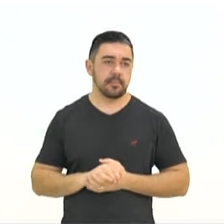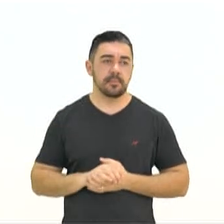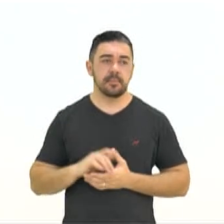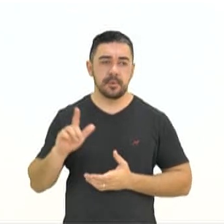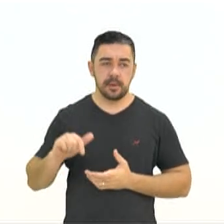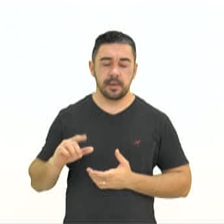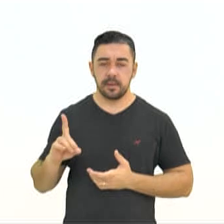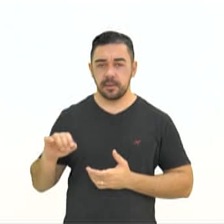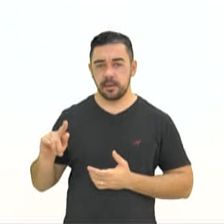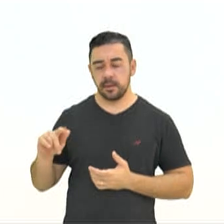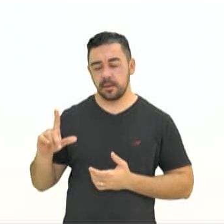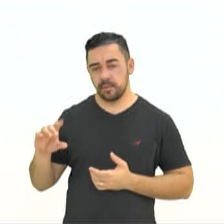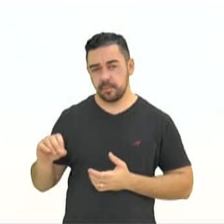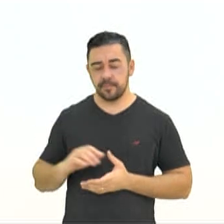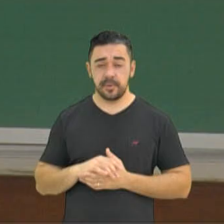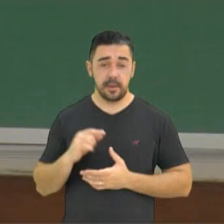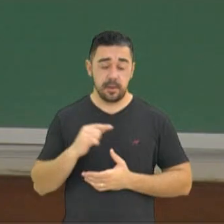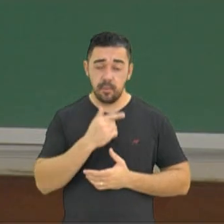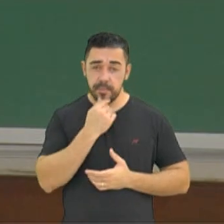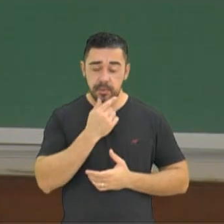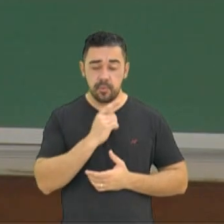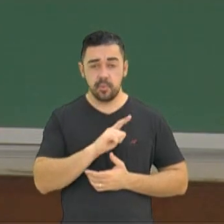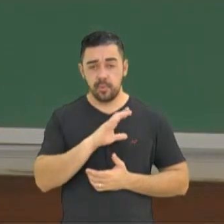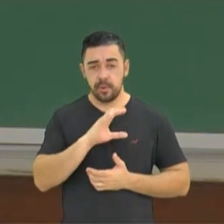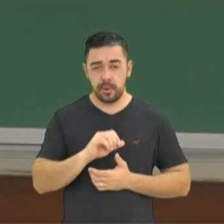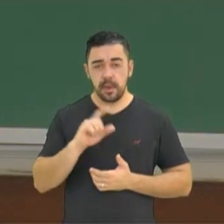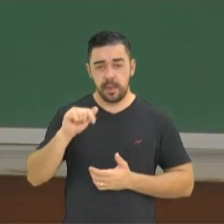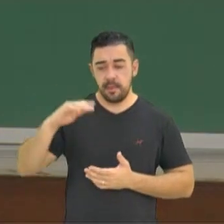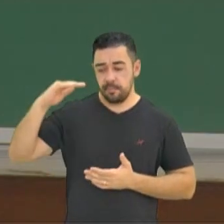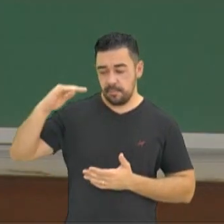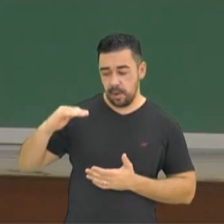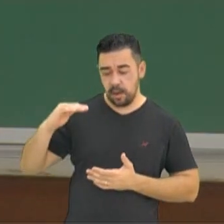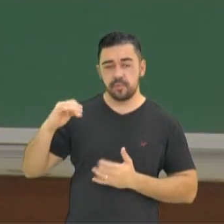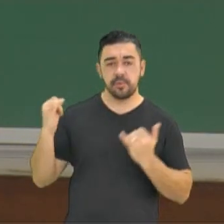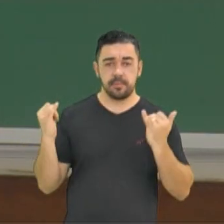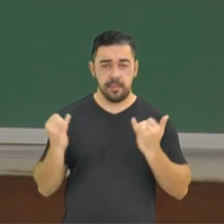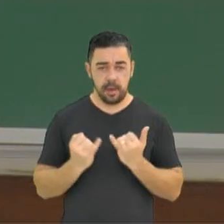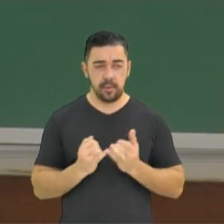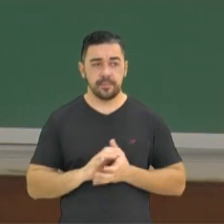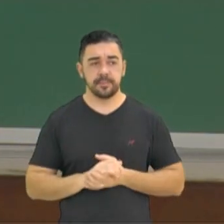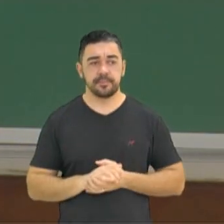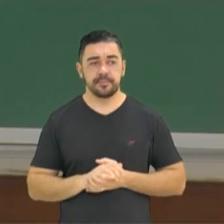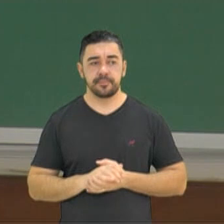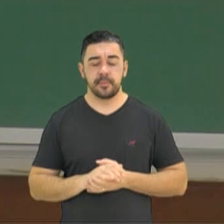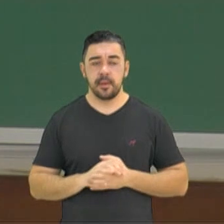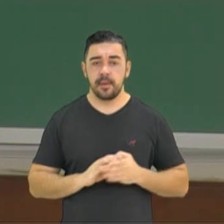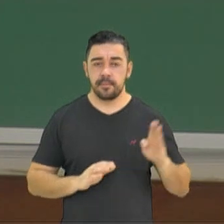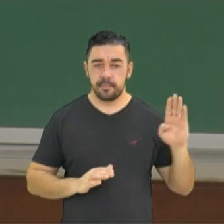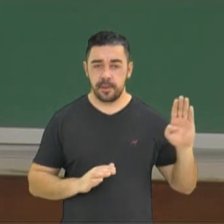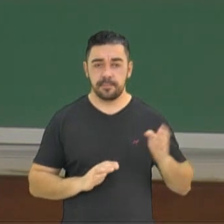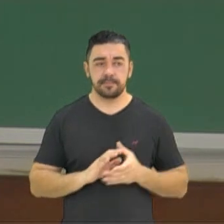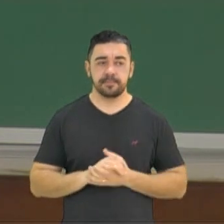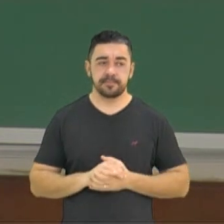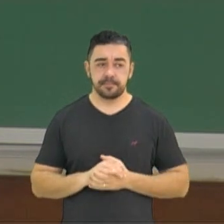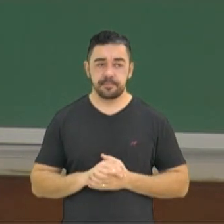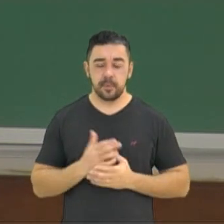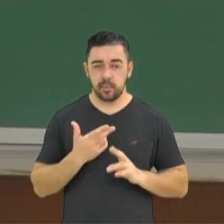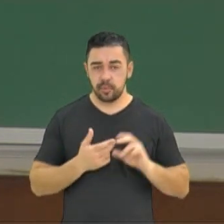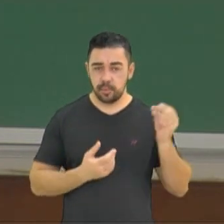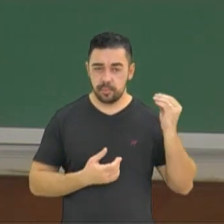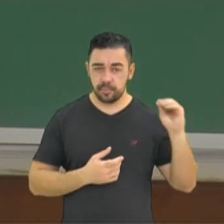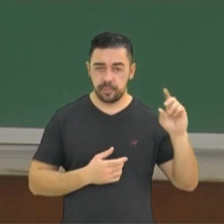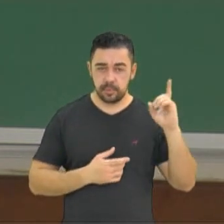Esbarro e Delgado. Então, o Luca é baixo e magro. Lá B. Minhas irmãs